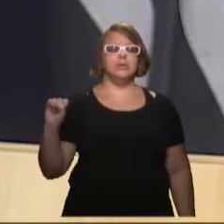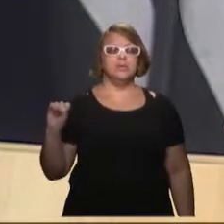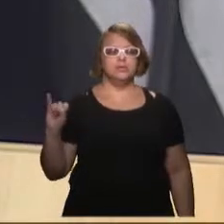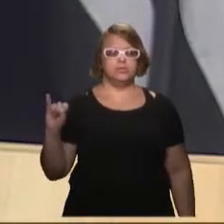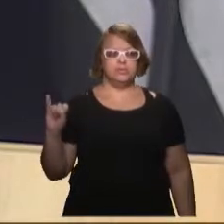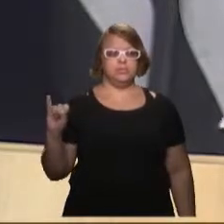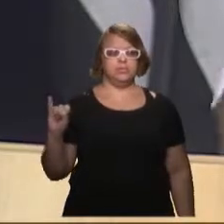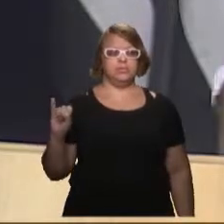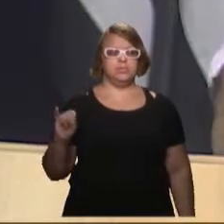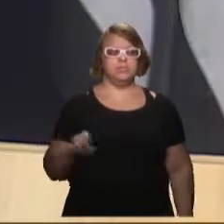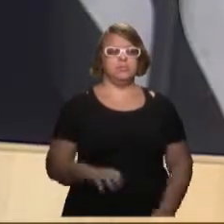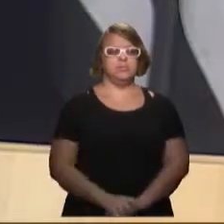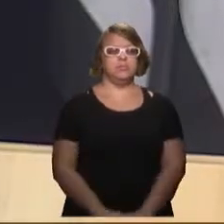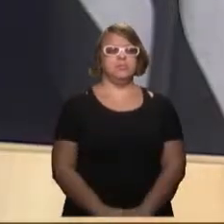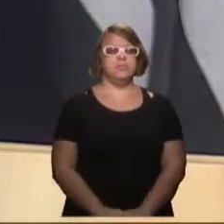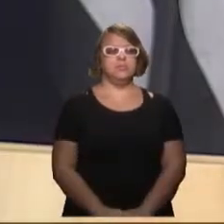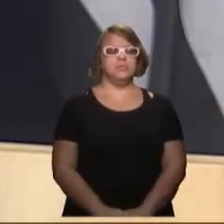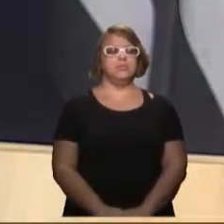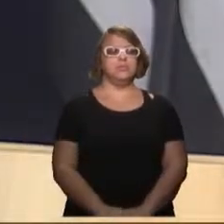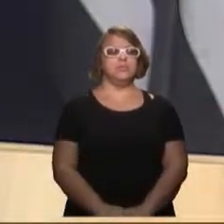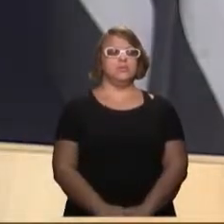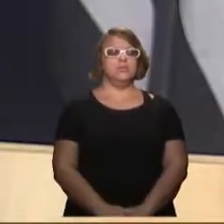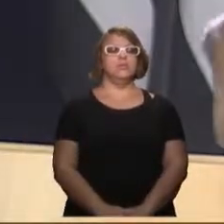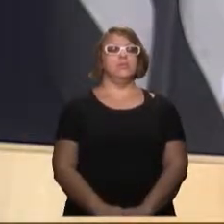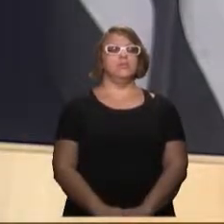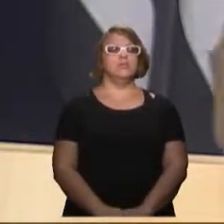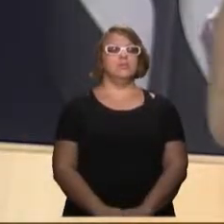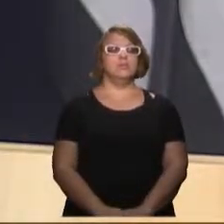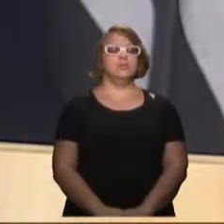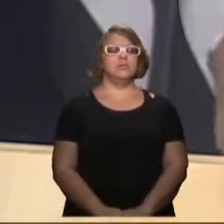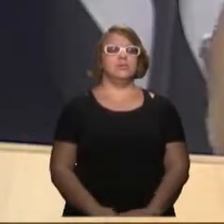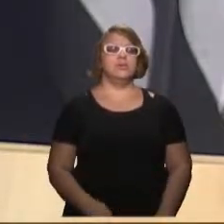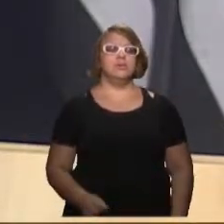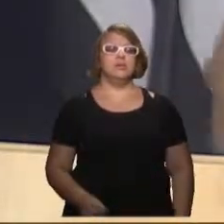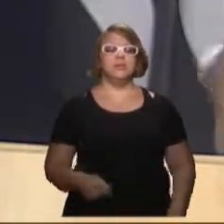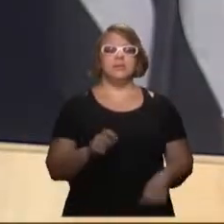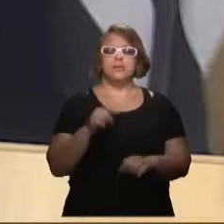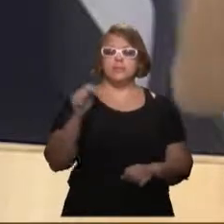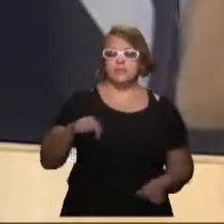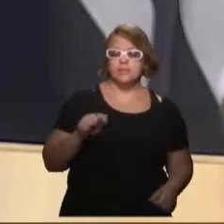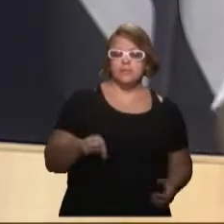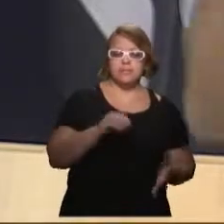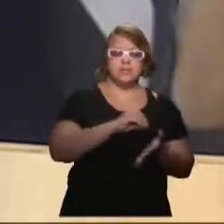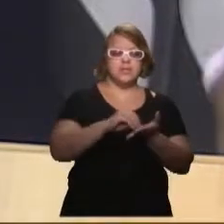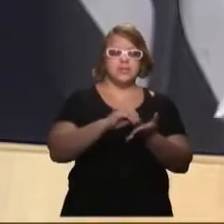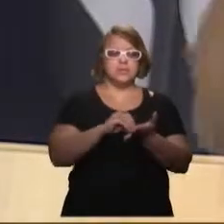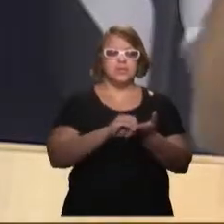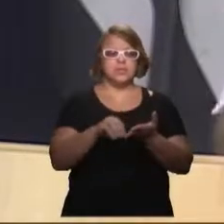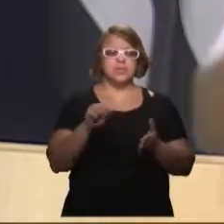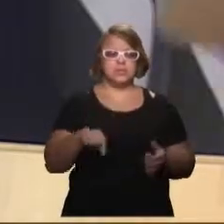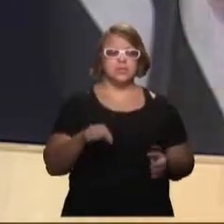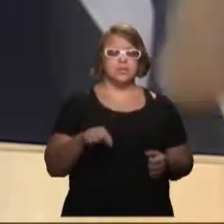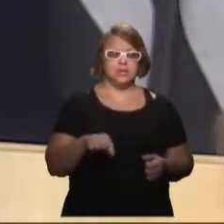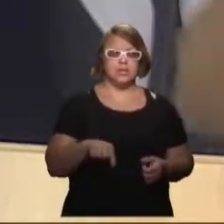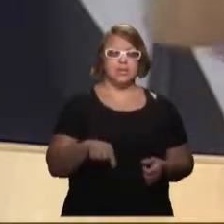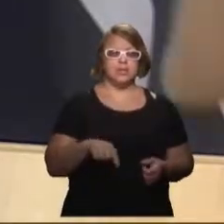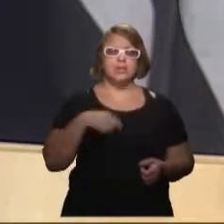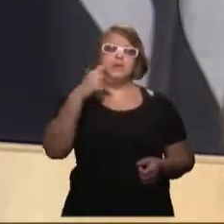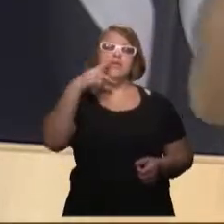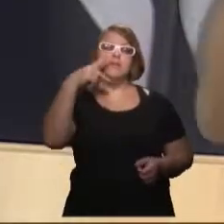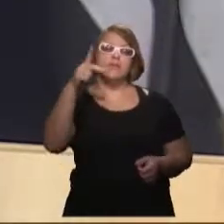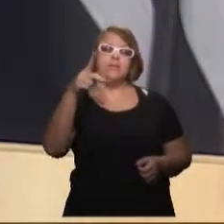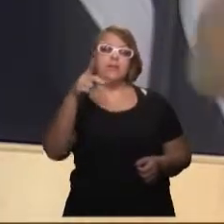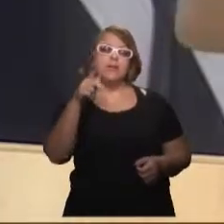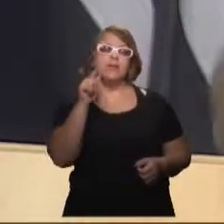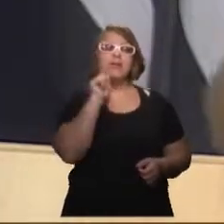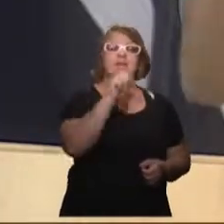Aliás, vereador Digão, tá na hora de vir o secretário aqui e dizer para nós quais as empresas que deram certo, quais as que não